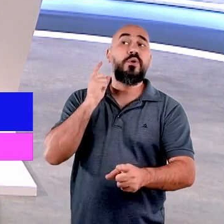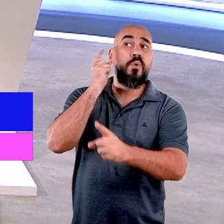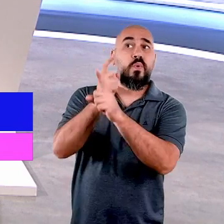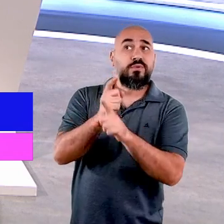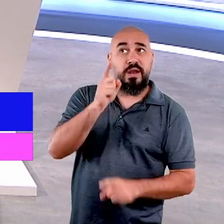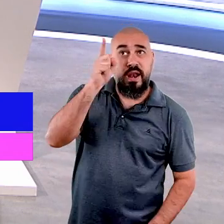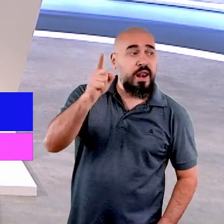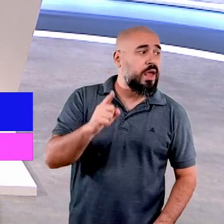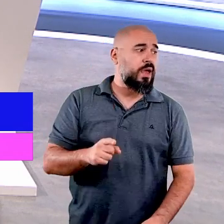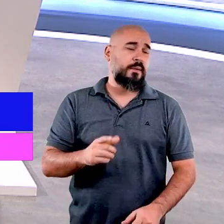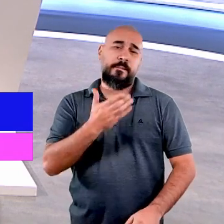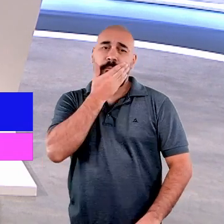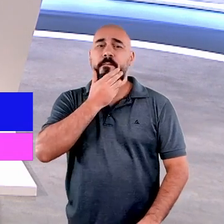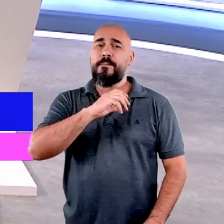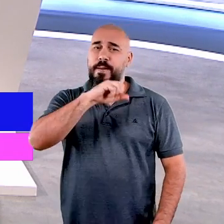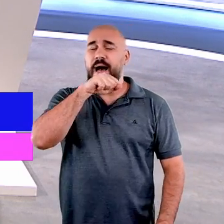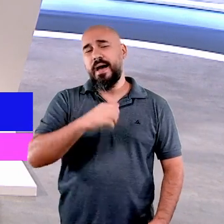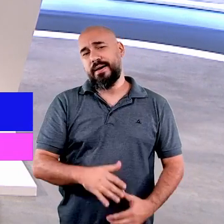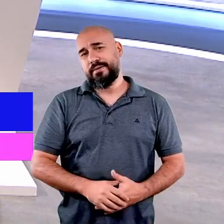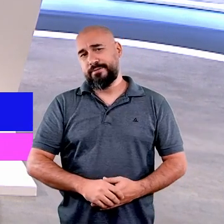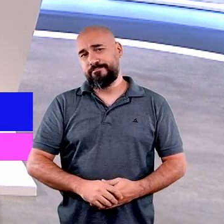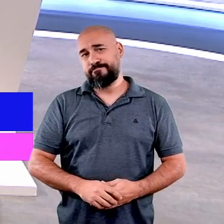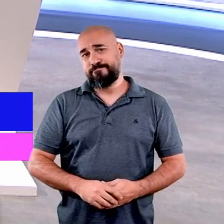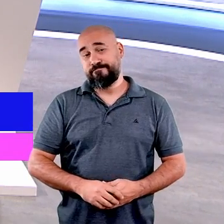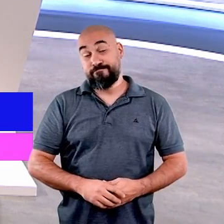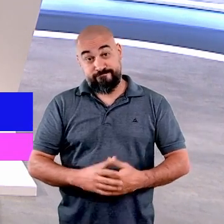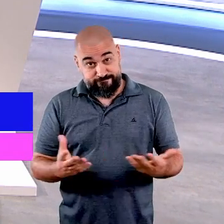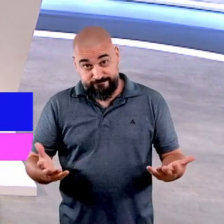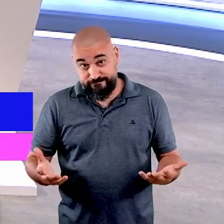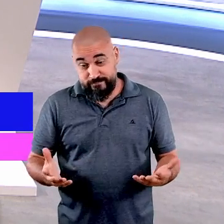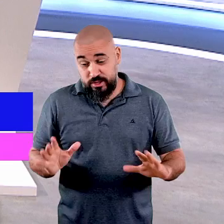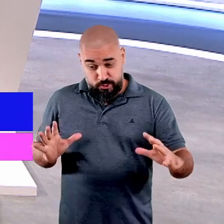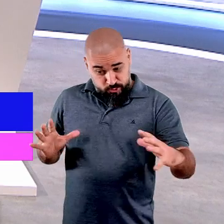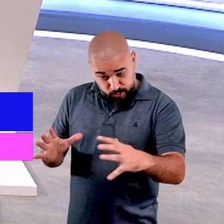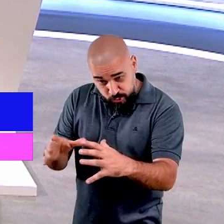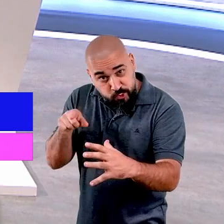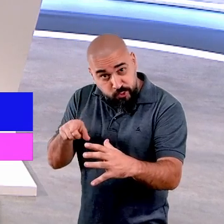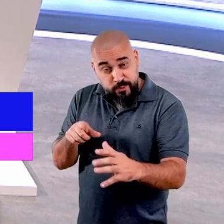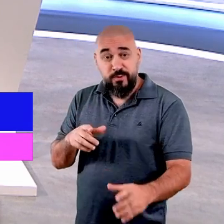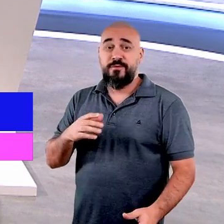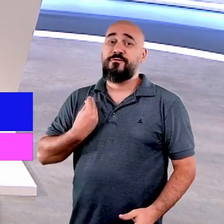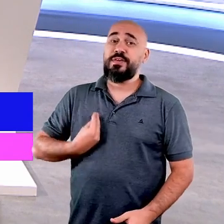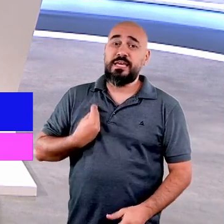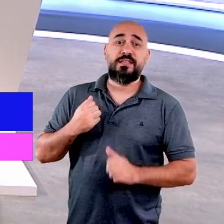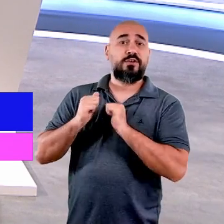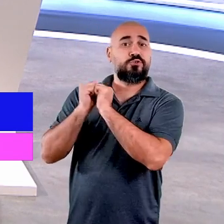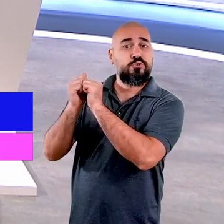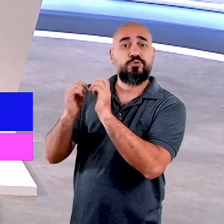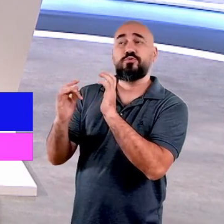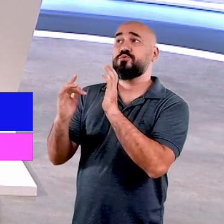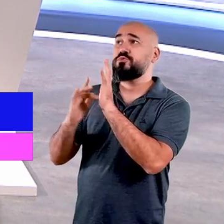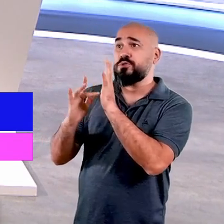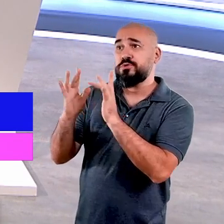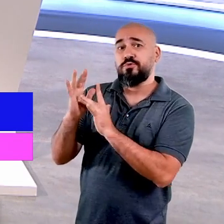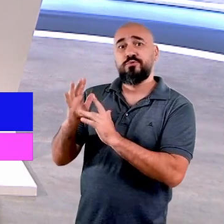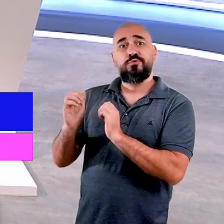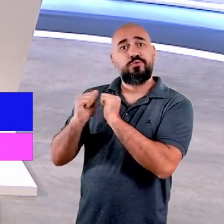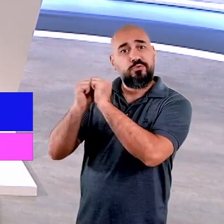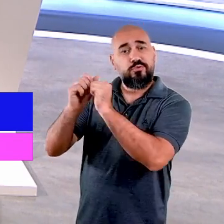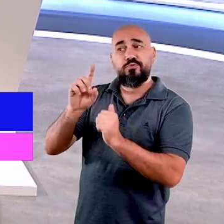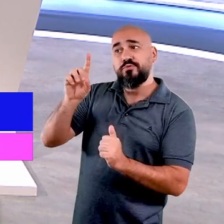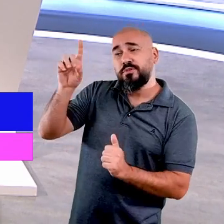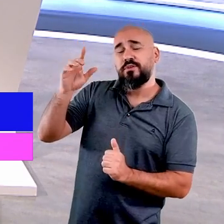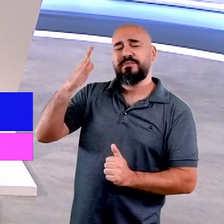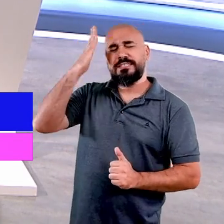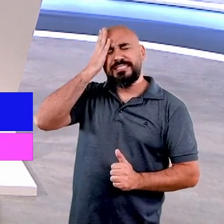Aqueles que vivem com Deus entendem que essa vida é apenas um tempo que vai